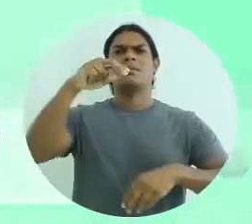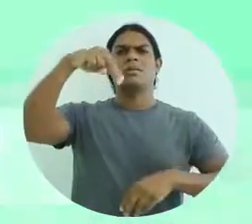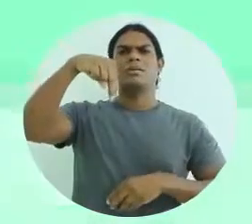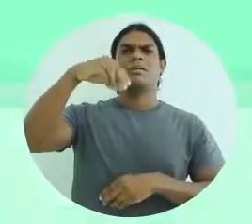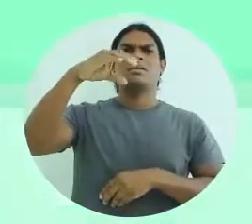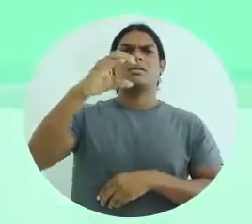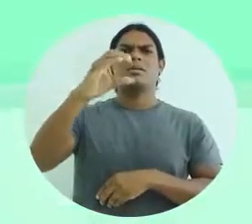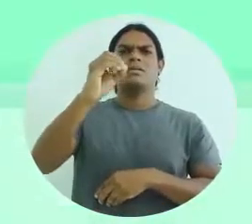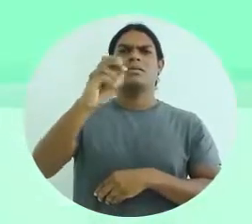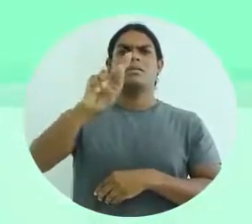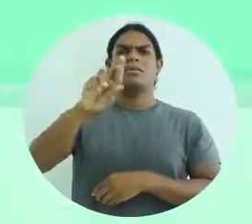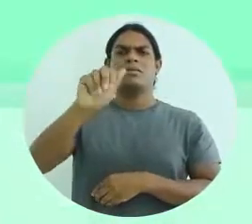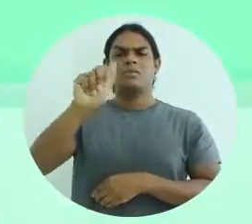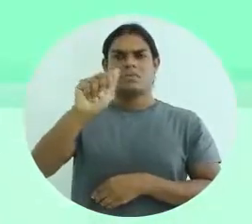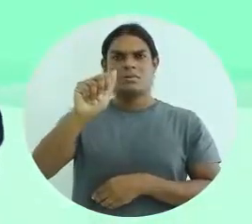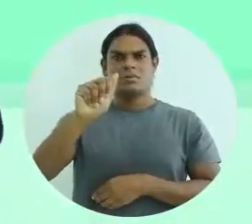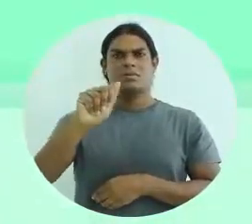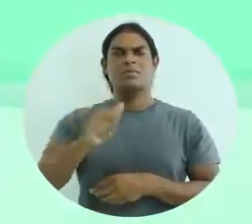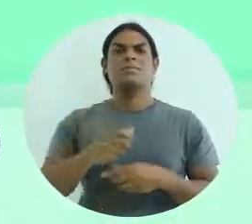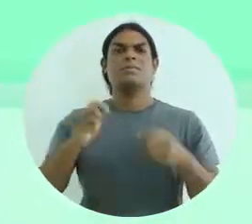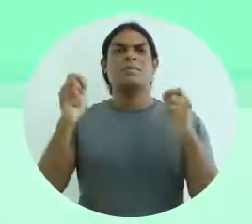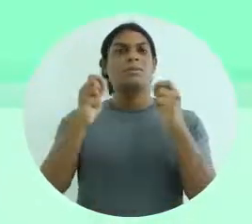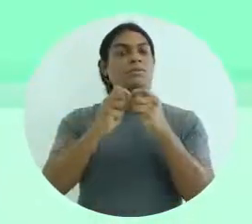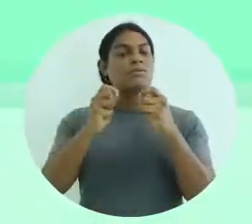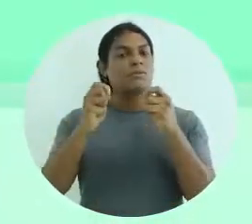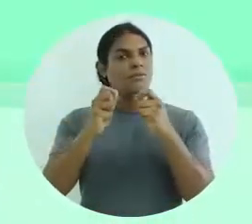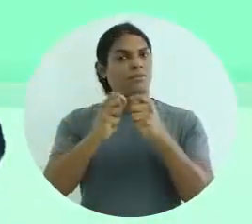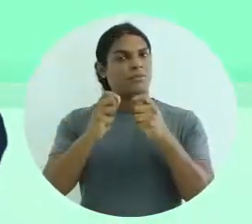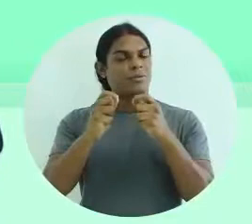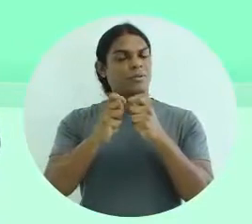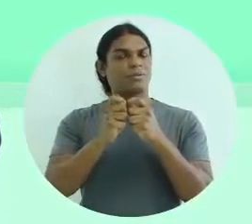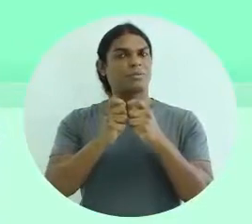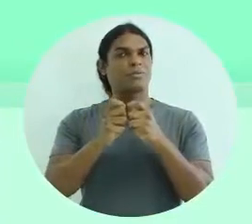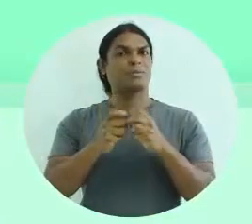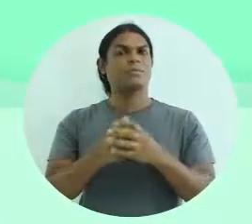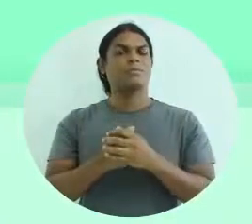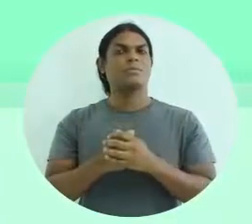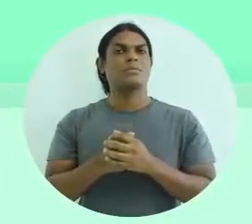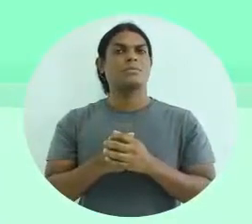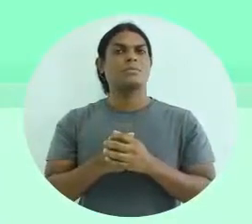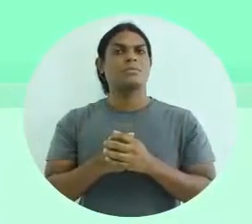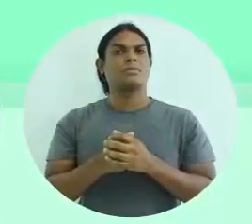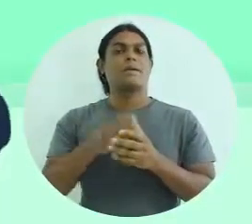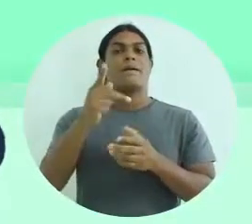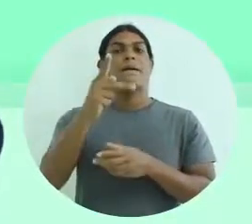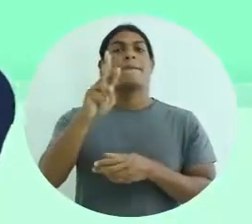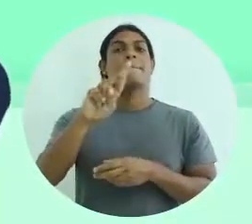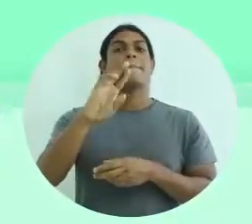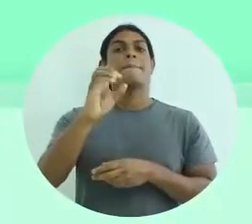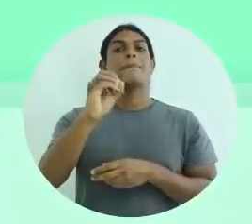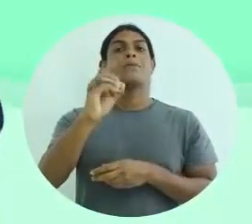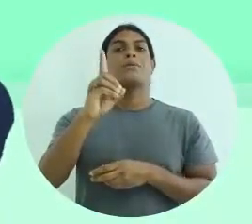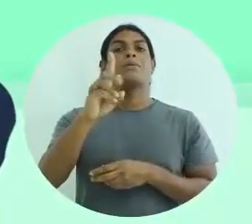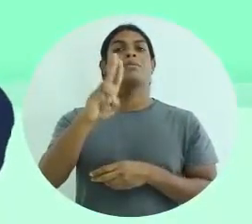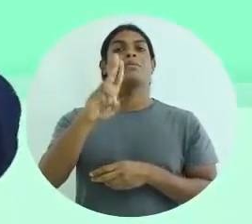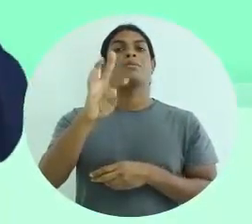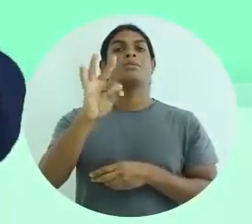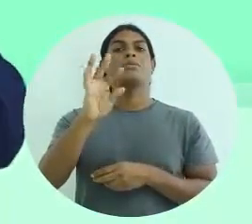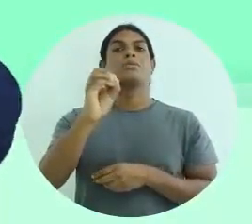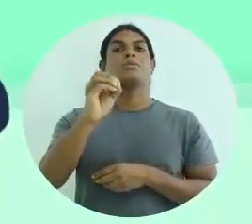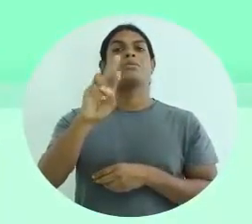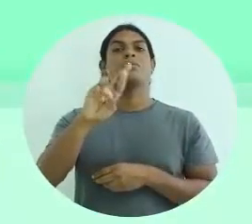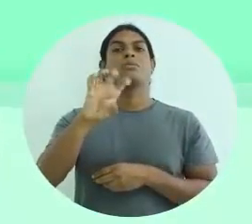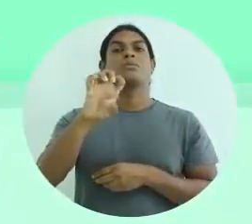âncora são financiamentos concedidos, né, a produtores que vão exportar através